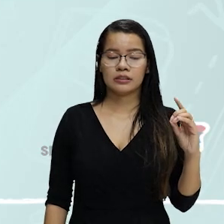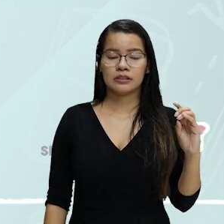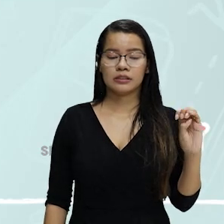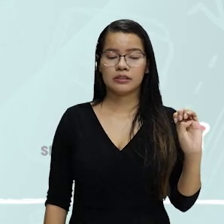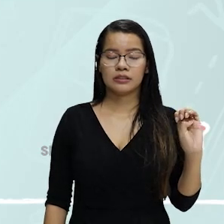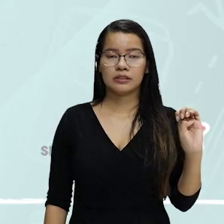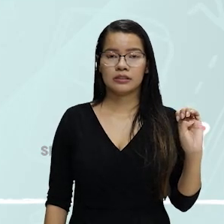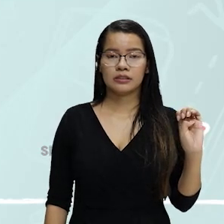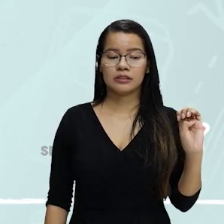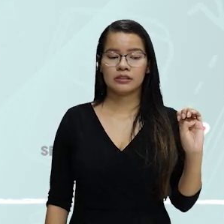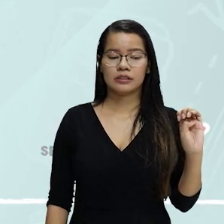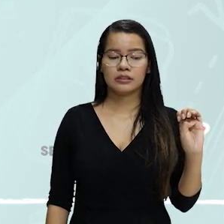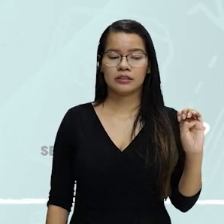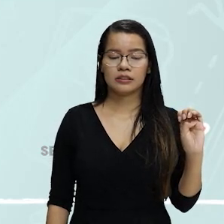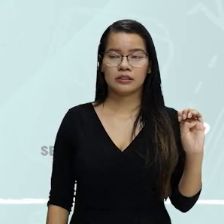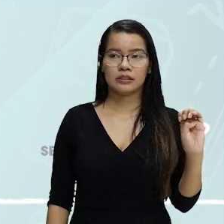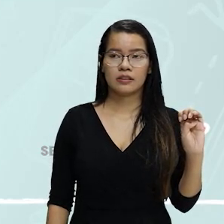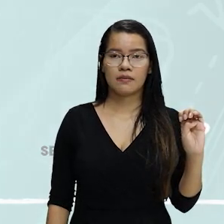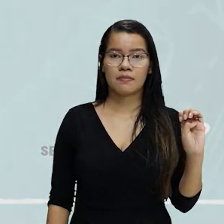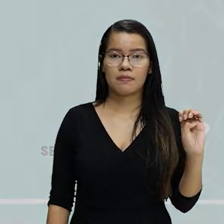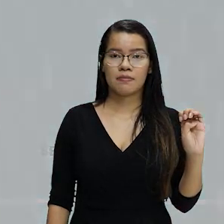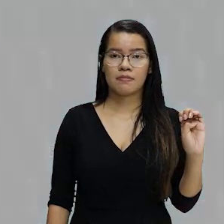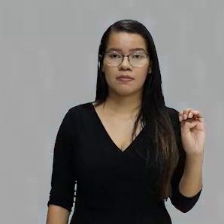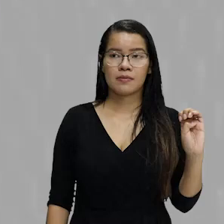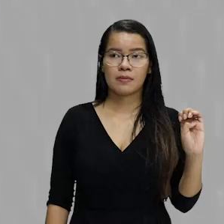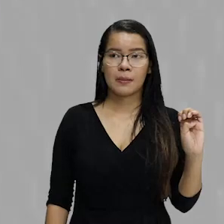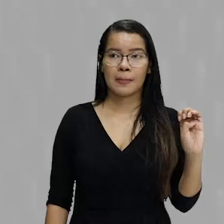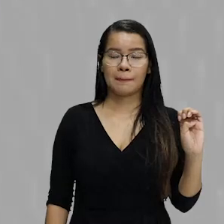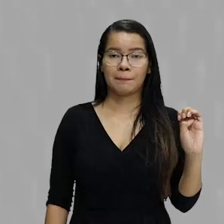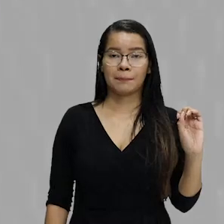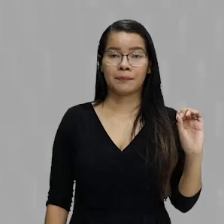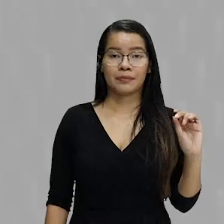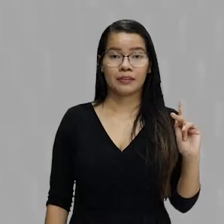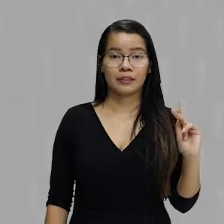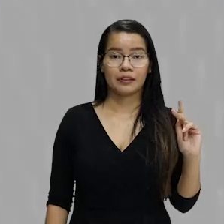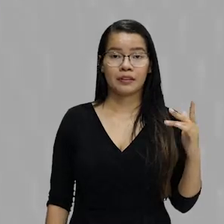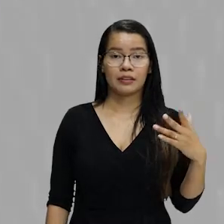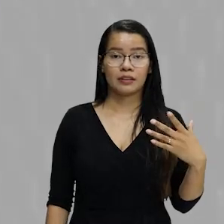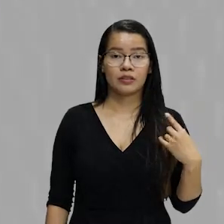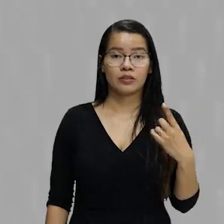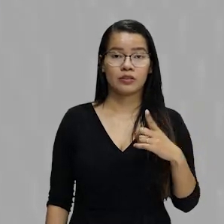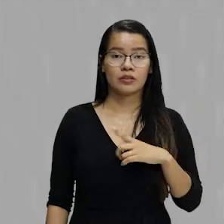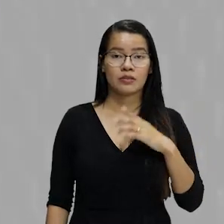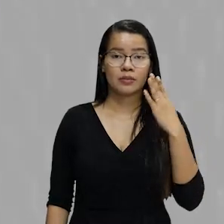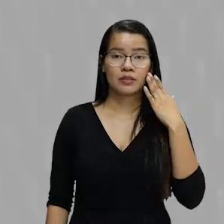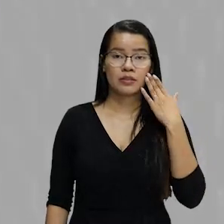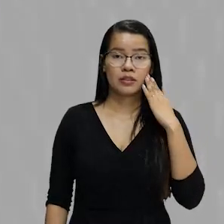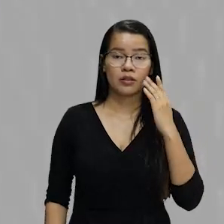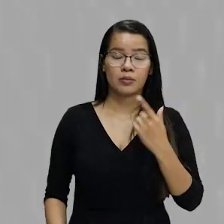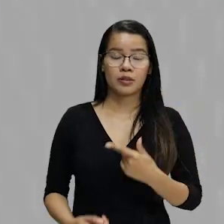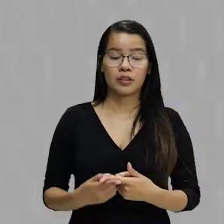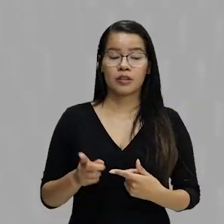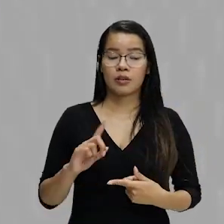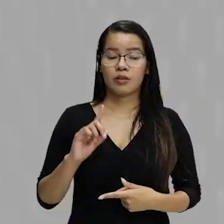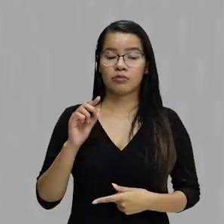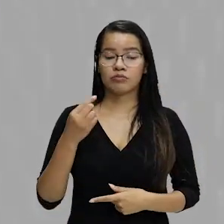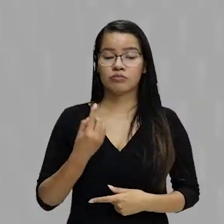rotação. E letra E. Não possui atmosfera. Certo? Então vamos entender o porquê que ele não é um